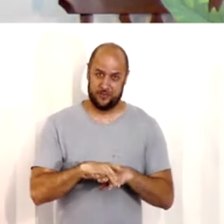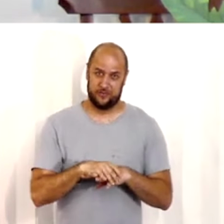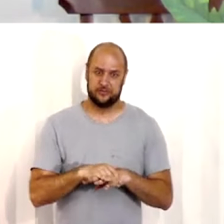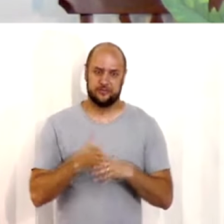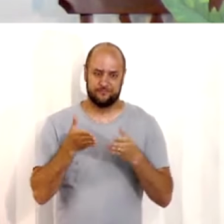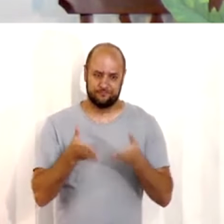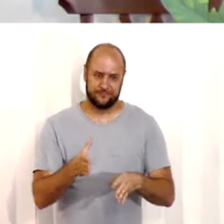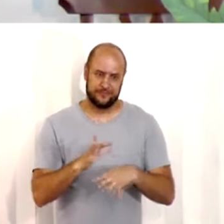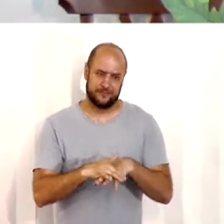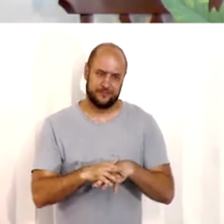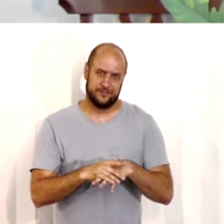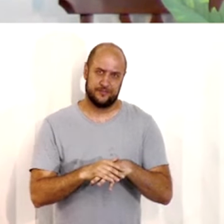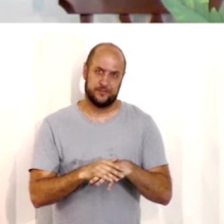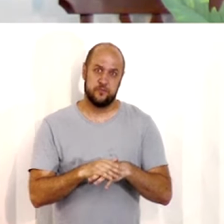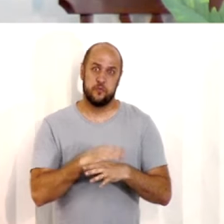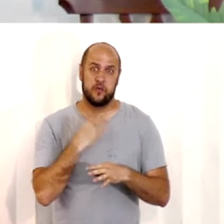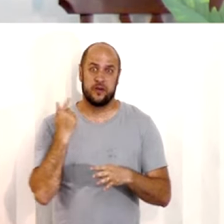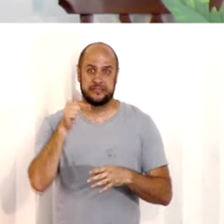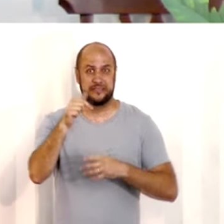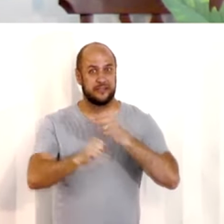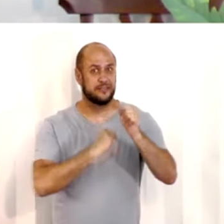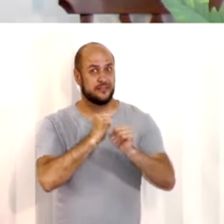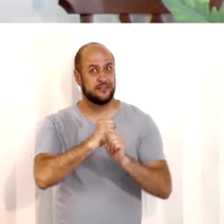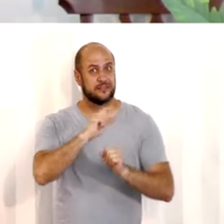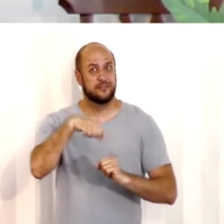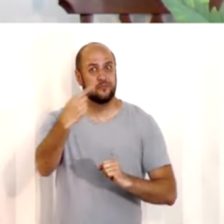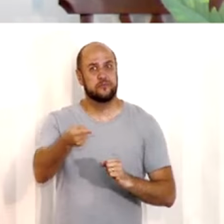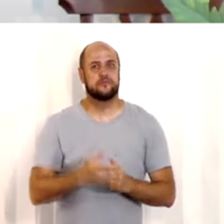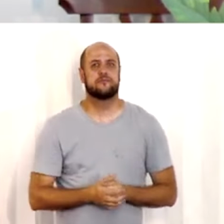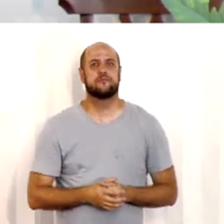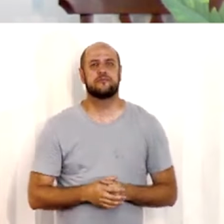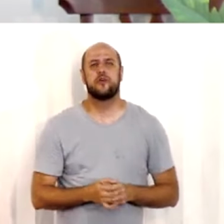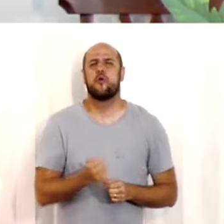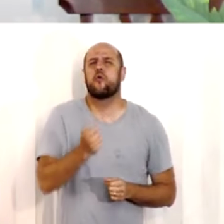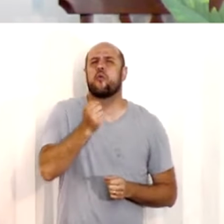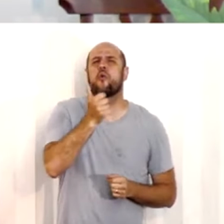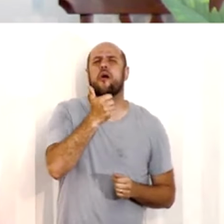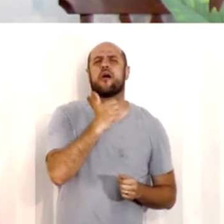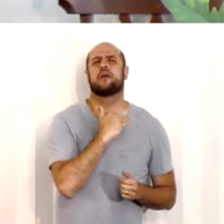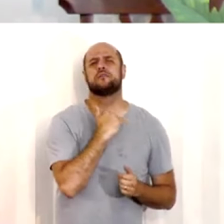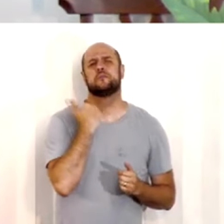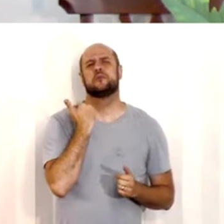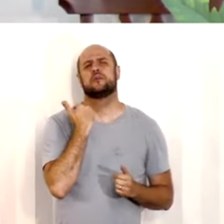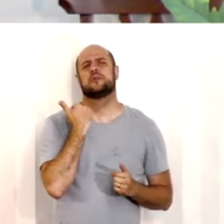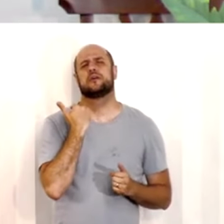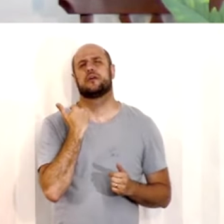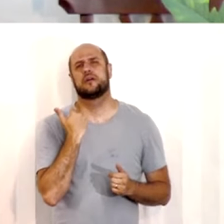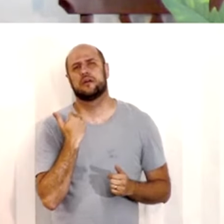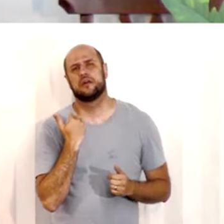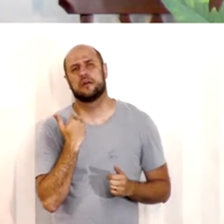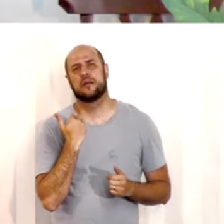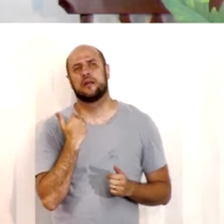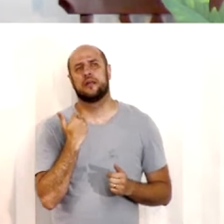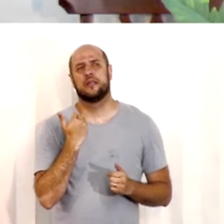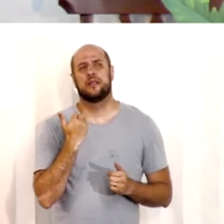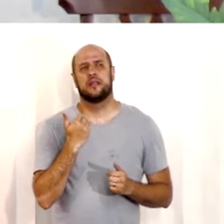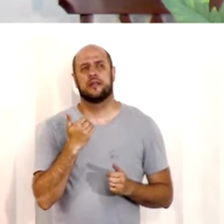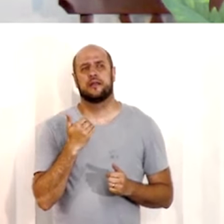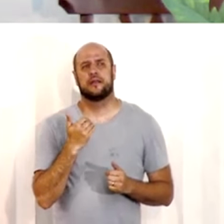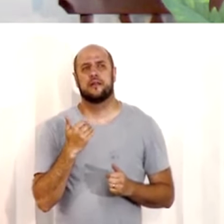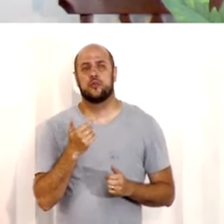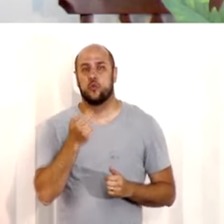Morre 7 anos depois, quando está no leito de morte. Há um choro, um desespero, mas não em Simonton, porque